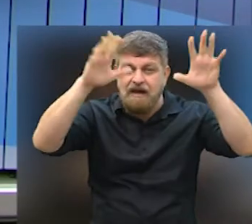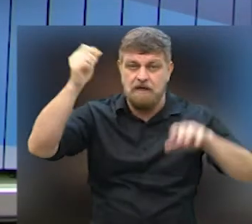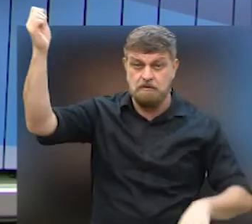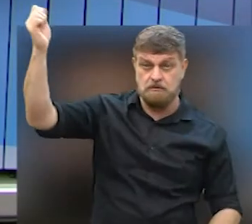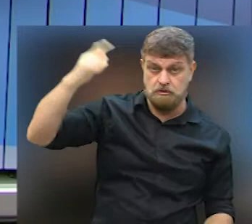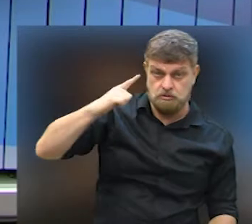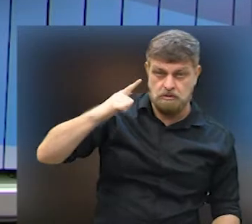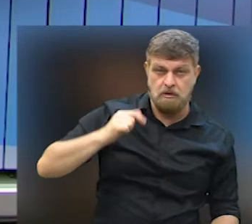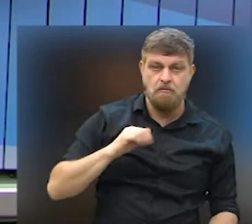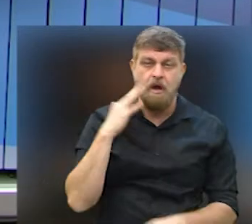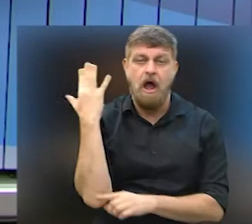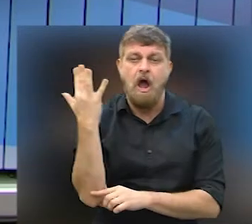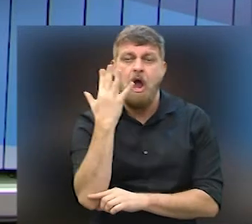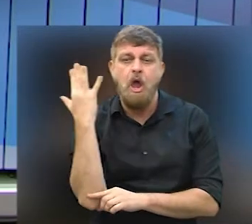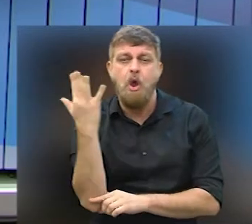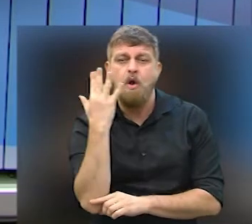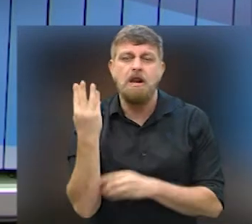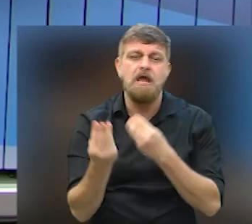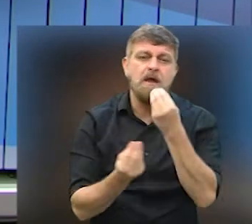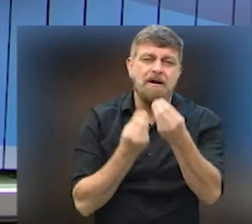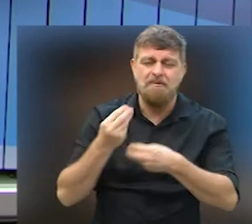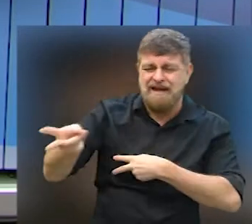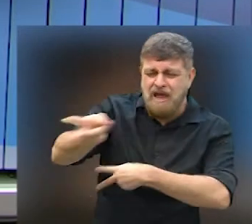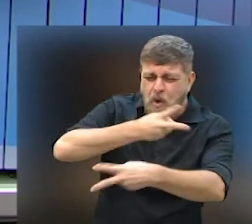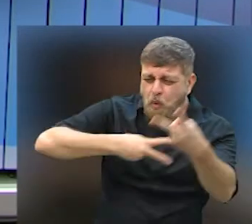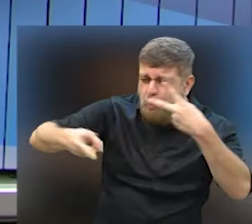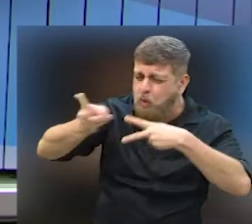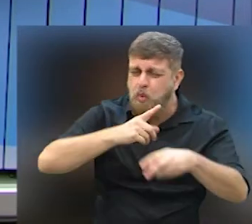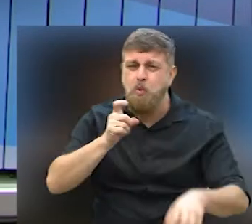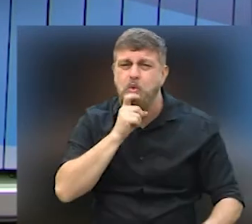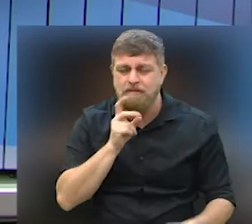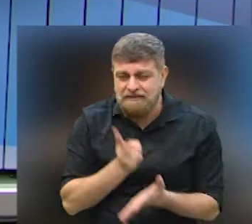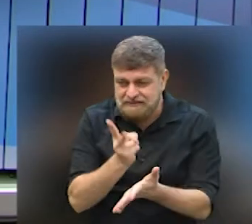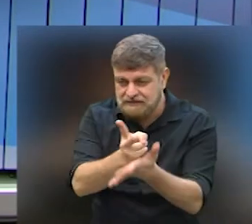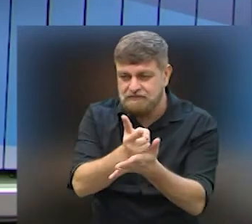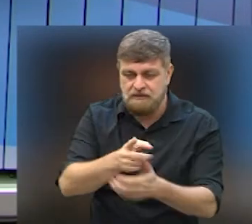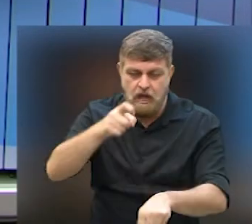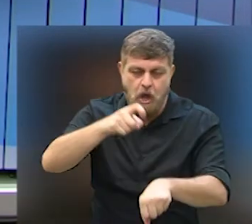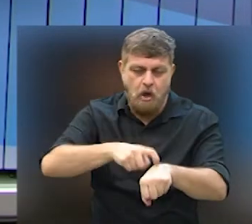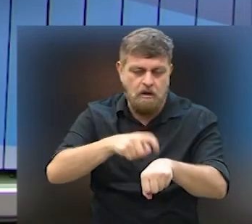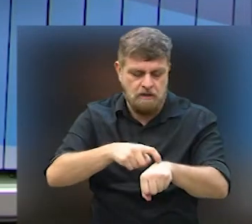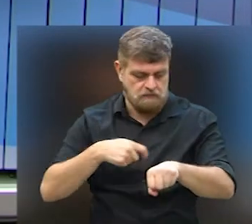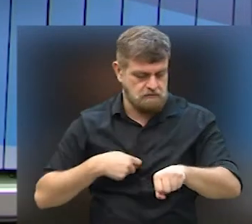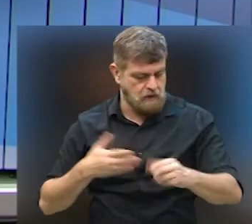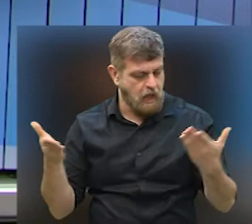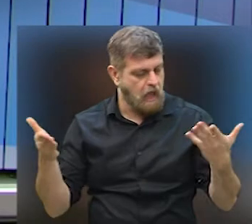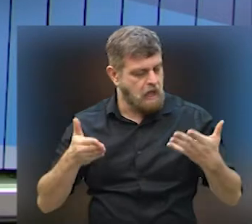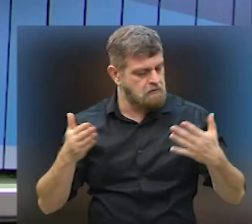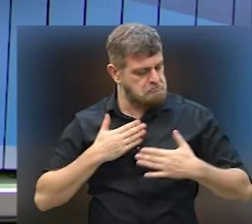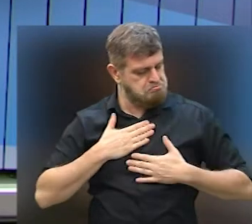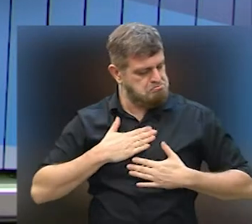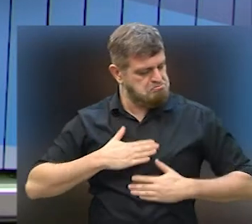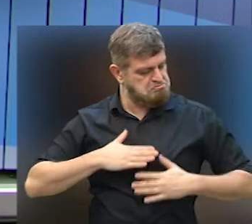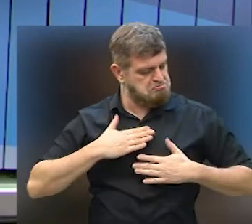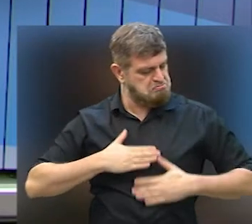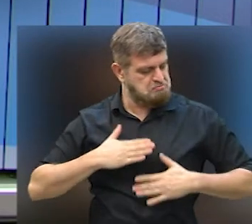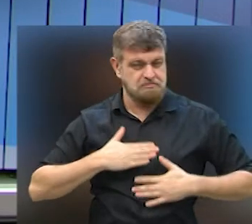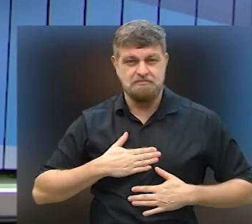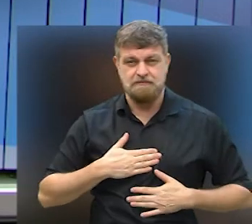E sobre as condições climáticas, é vento e frio o tempo inteiro ou tem hora que você fala assim, agora está